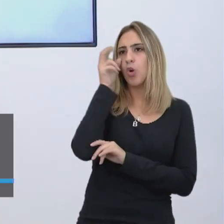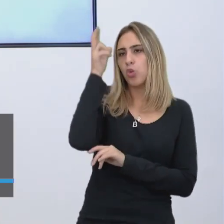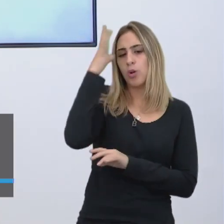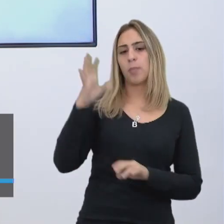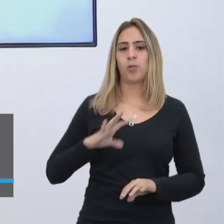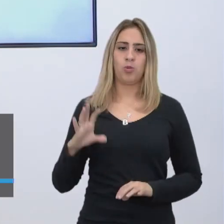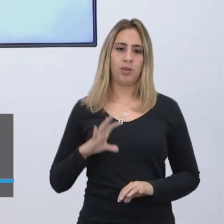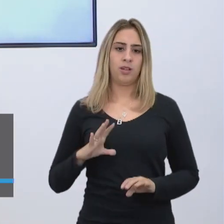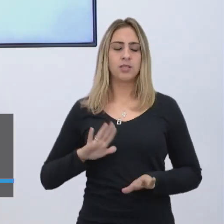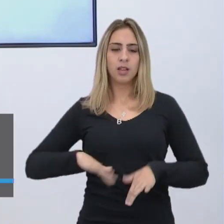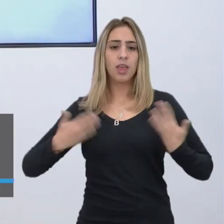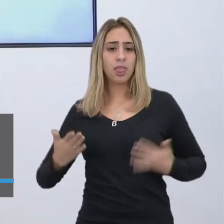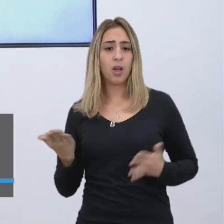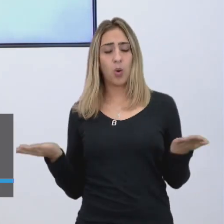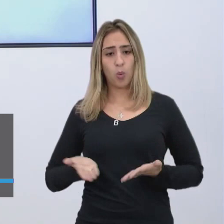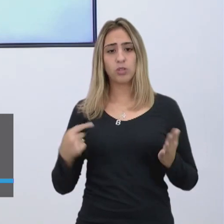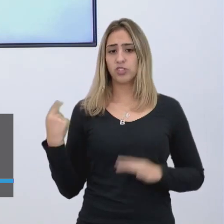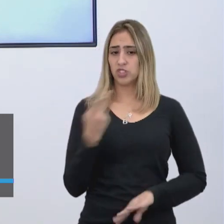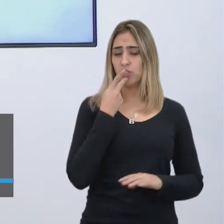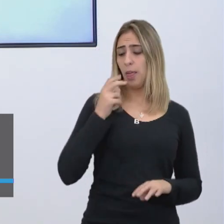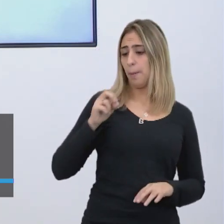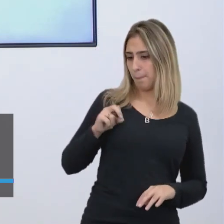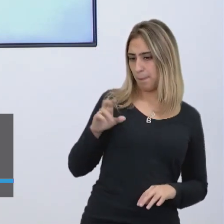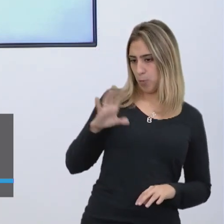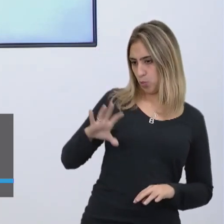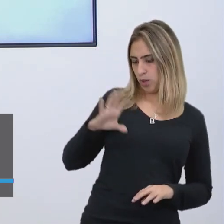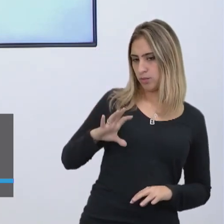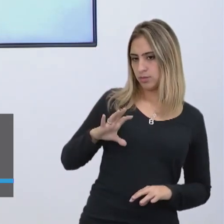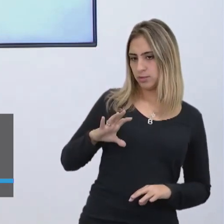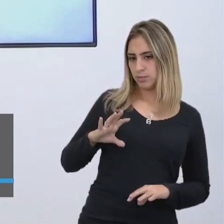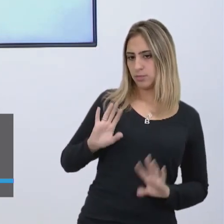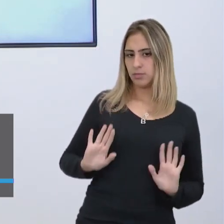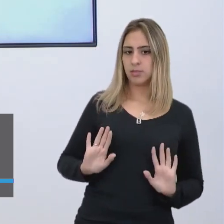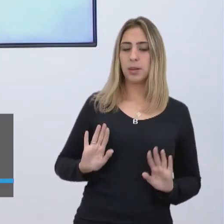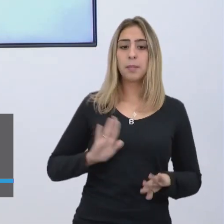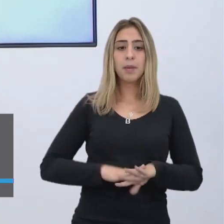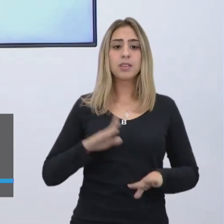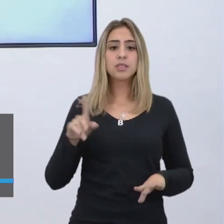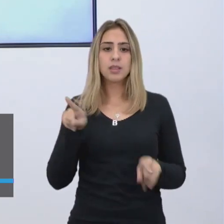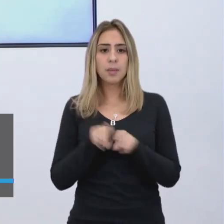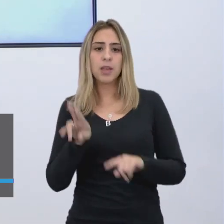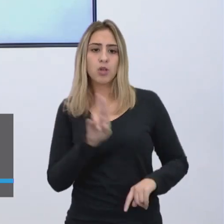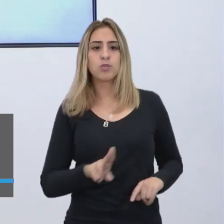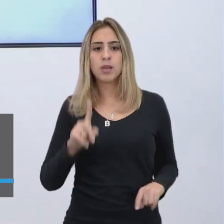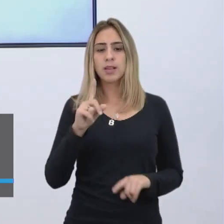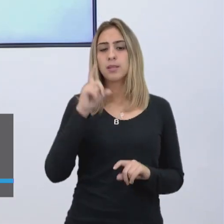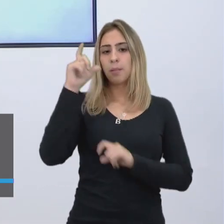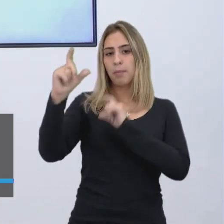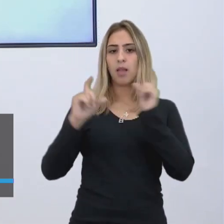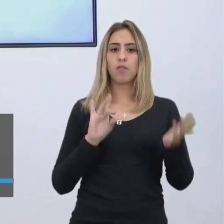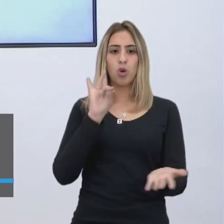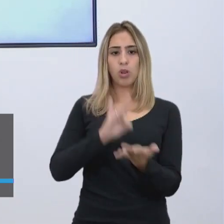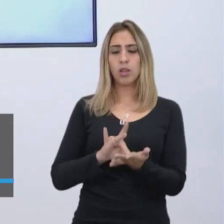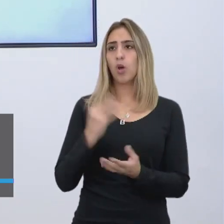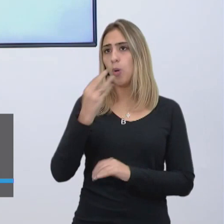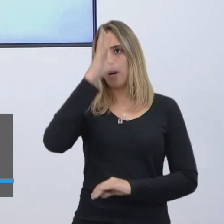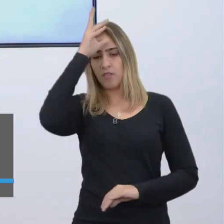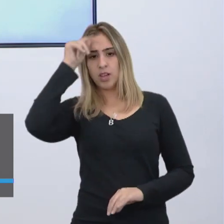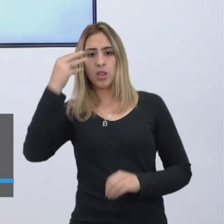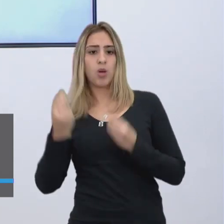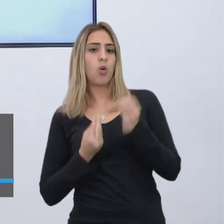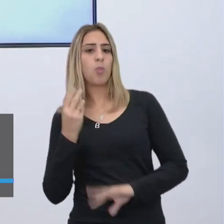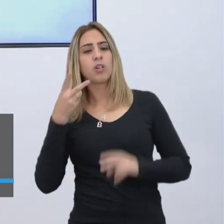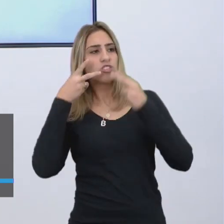portuguesa. Então, hoje a gente fala português. Falamos, mas a gente também usa muitas palavras de origem tanto africana